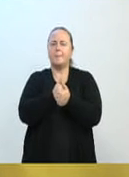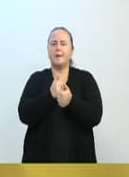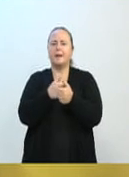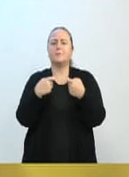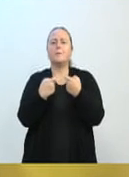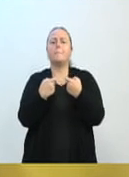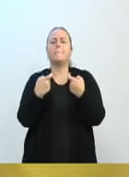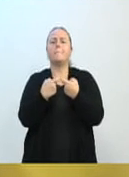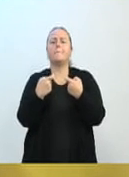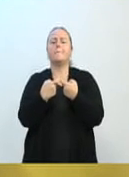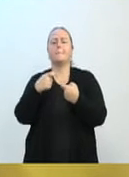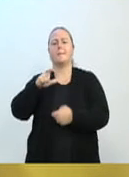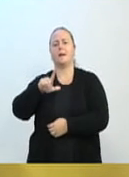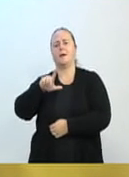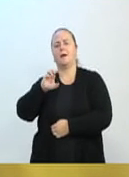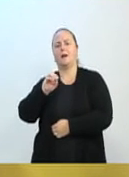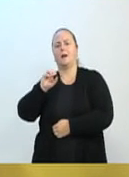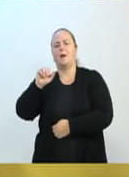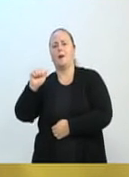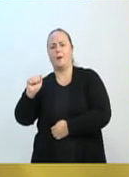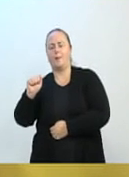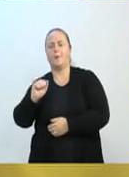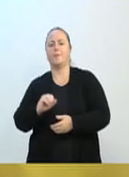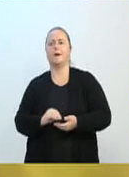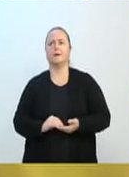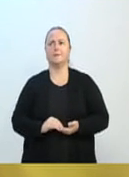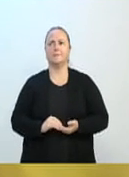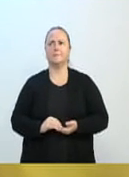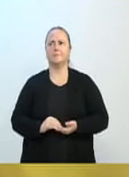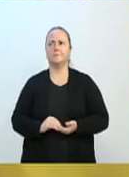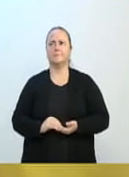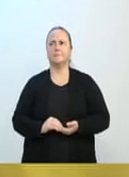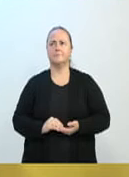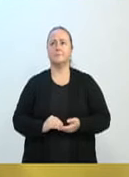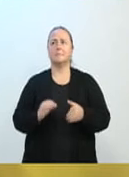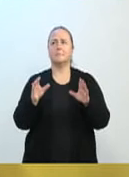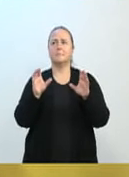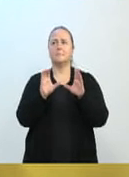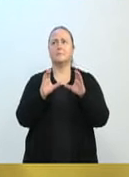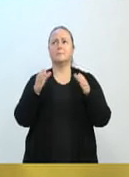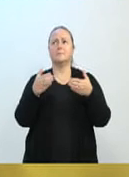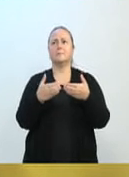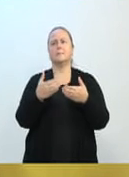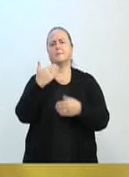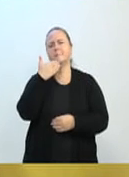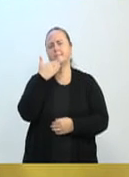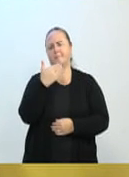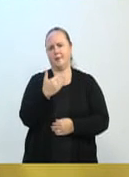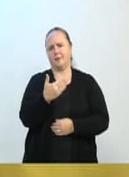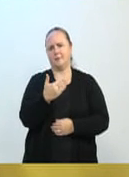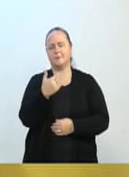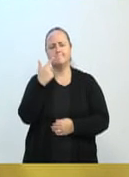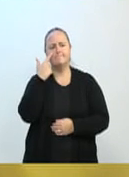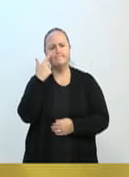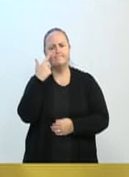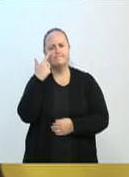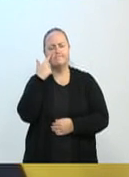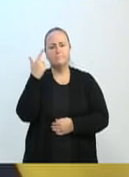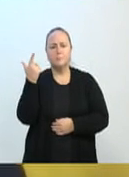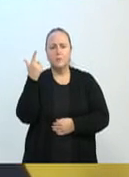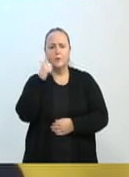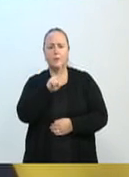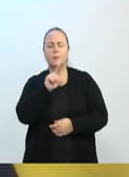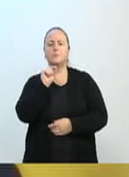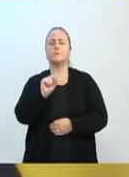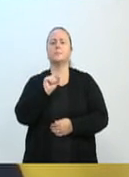a comunidade pede encarecidamente que tenha condições de receber ao menos a dignidade